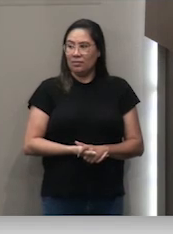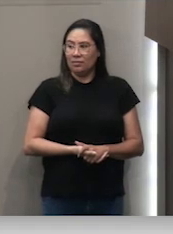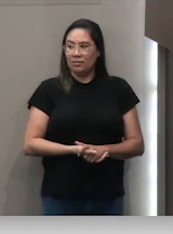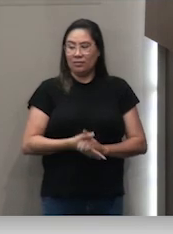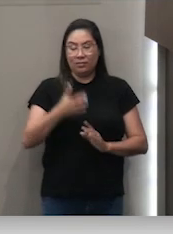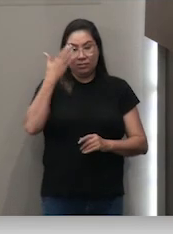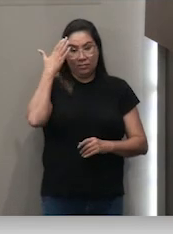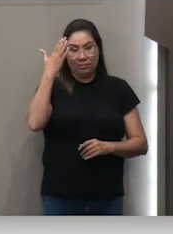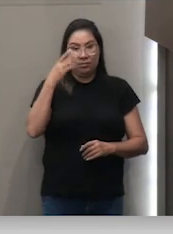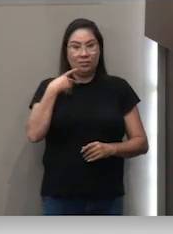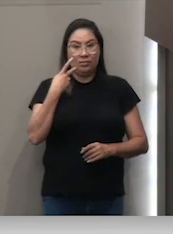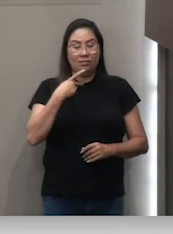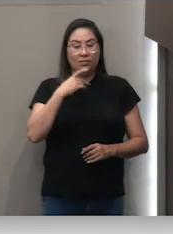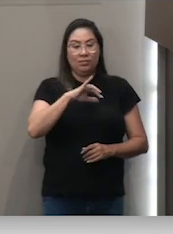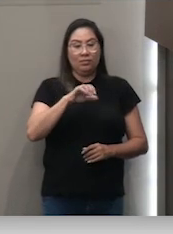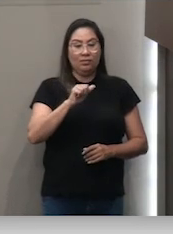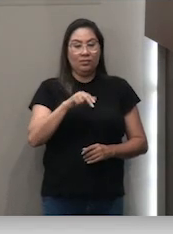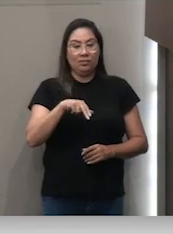Obrigado, vereadora Janaína.